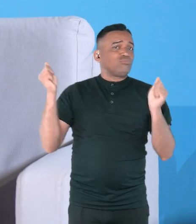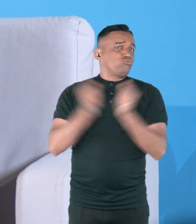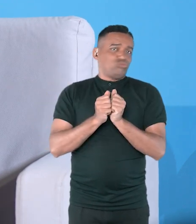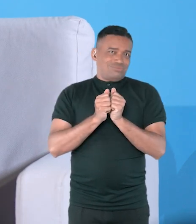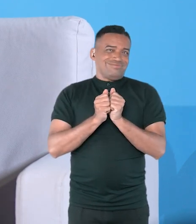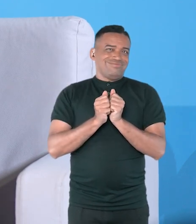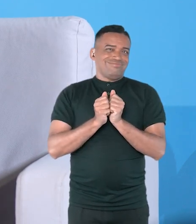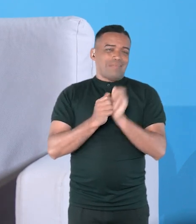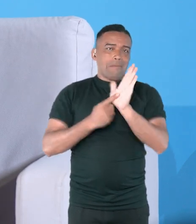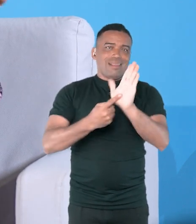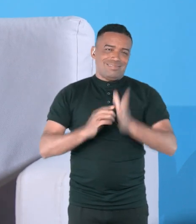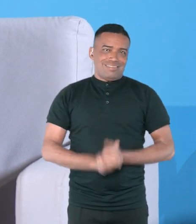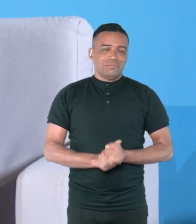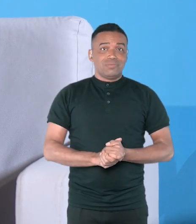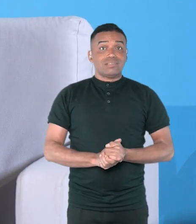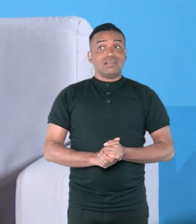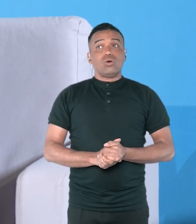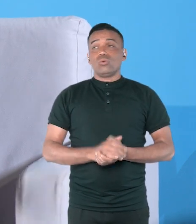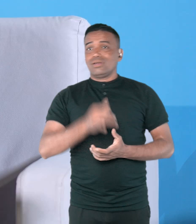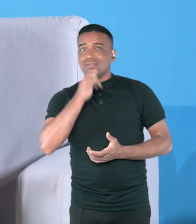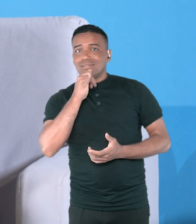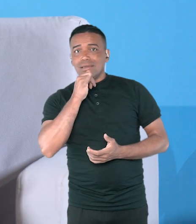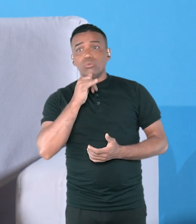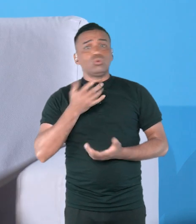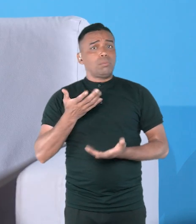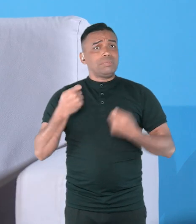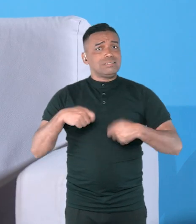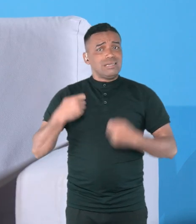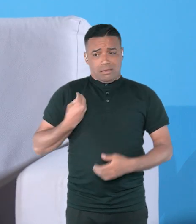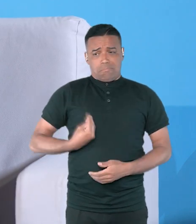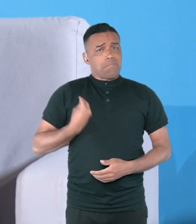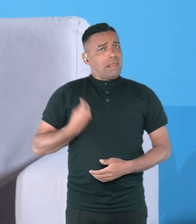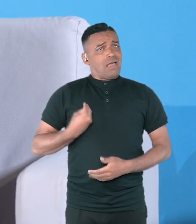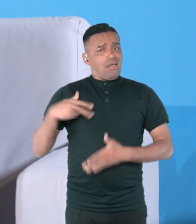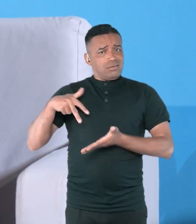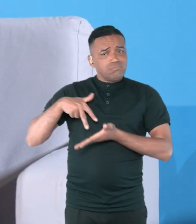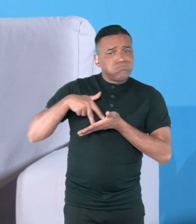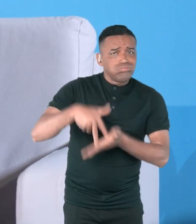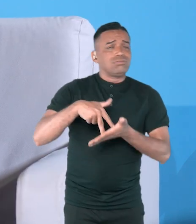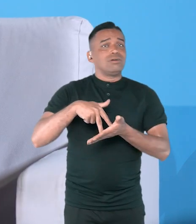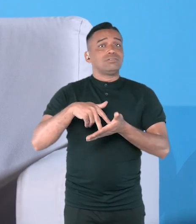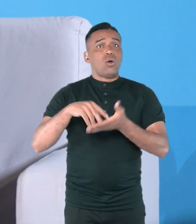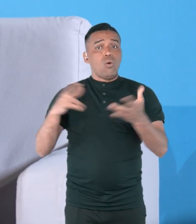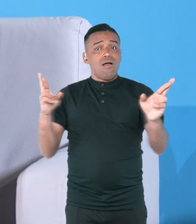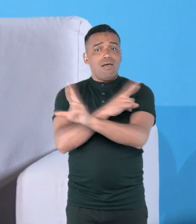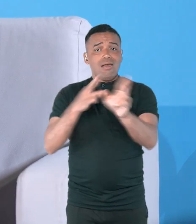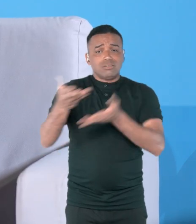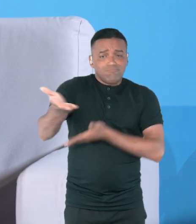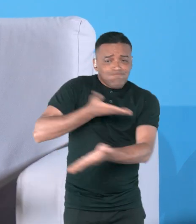fazer, que requisita a presença, que a gente estabelece uma relação com a